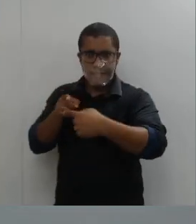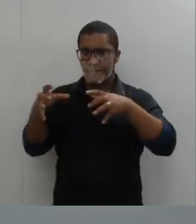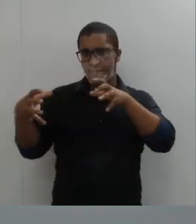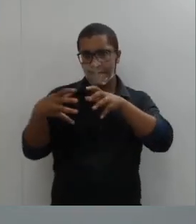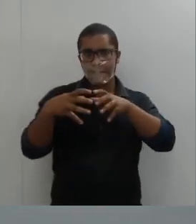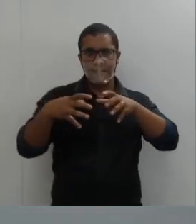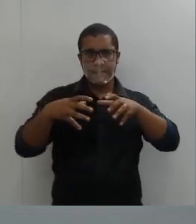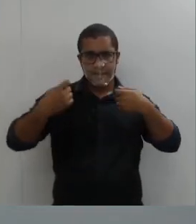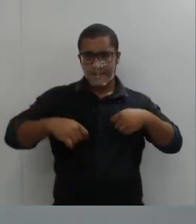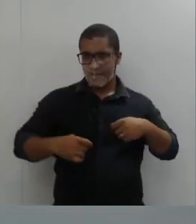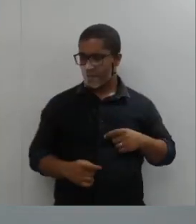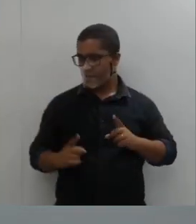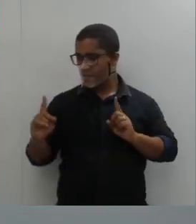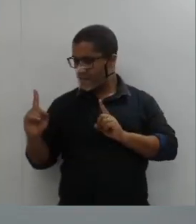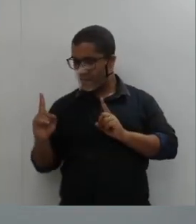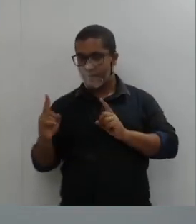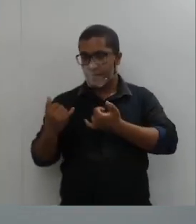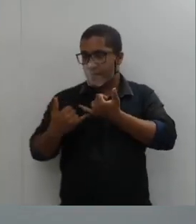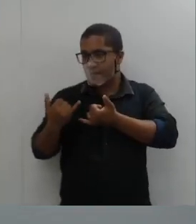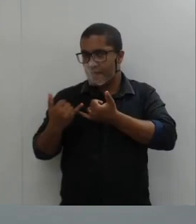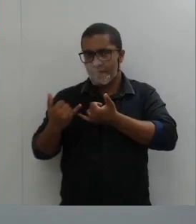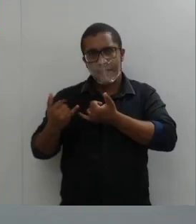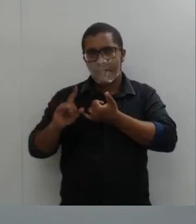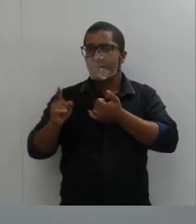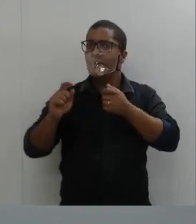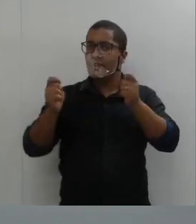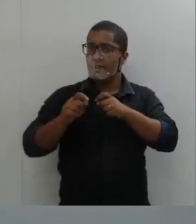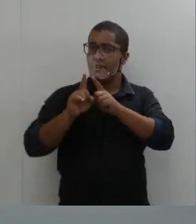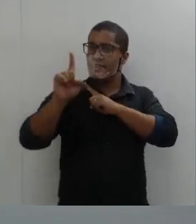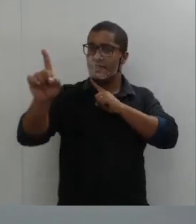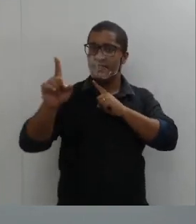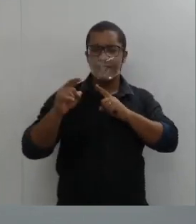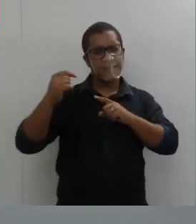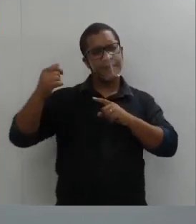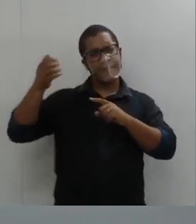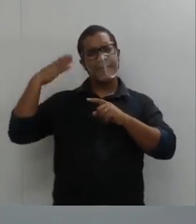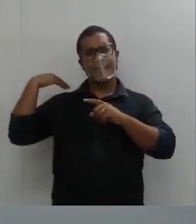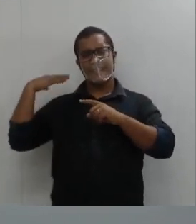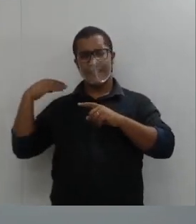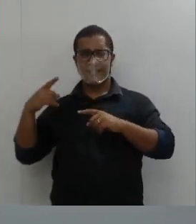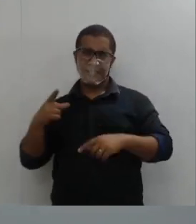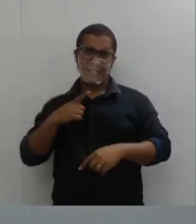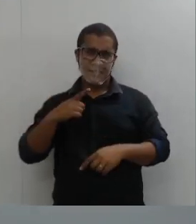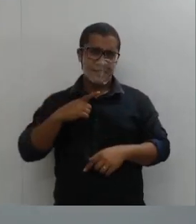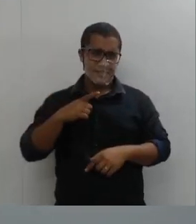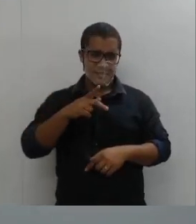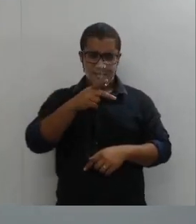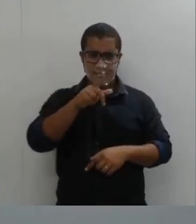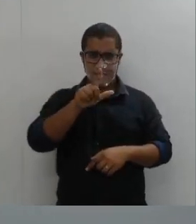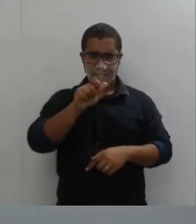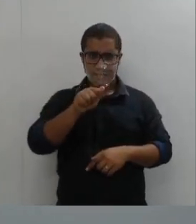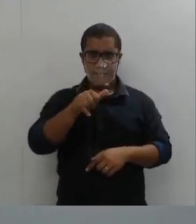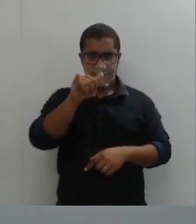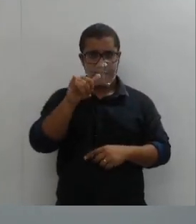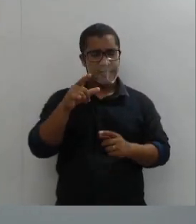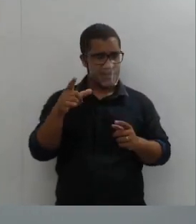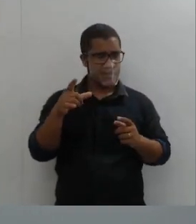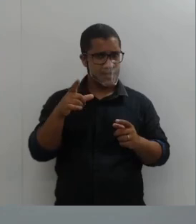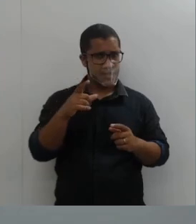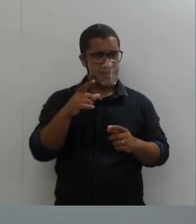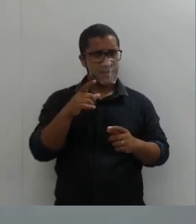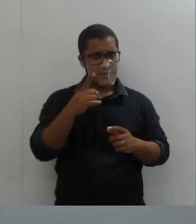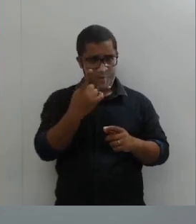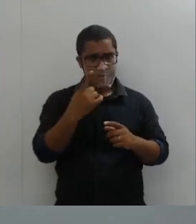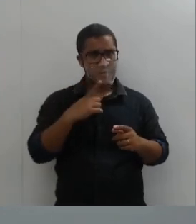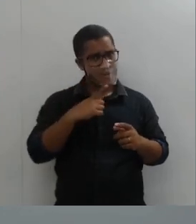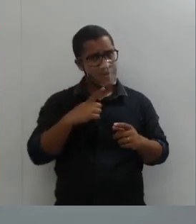precisa estar com a pessoa do seu lado para poder jogar com ela, como era no primeiro PlayStation. Você pode estar jogando com uma pessoa